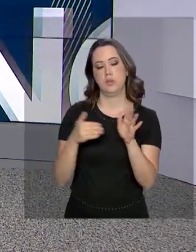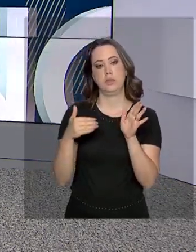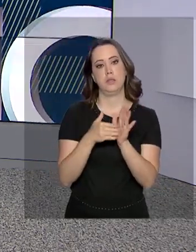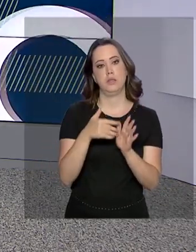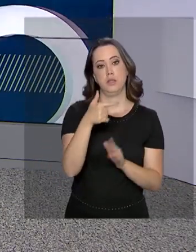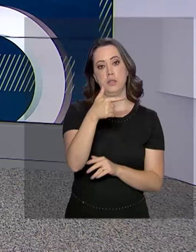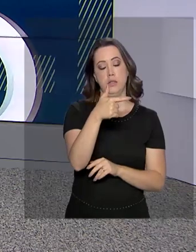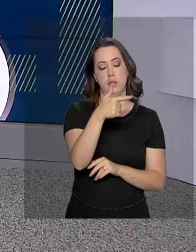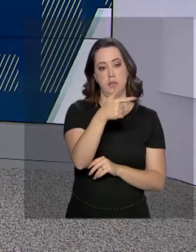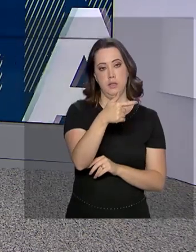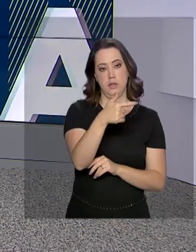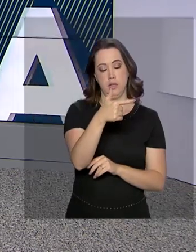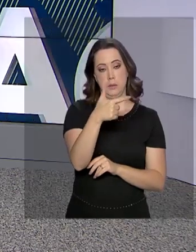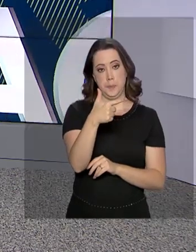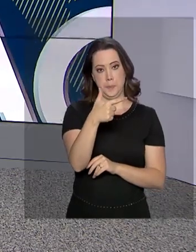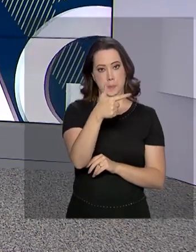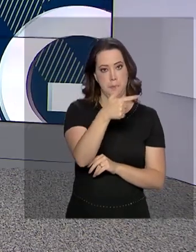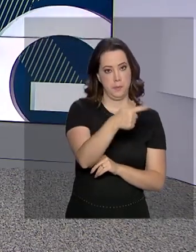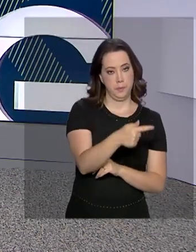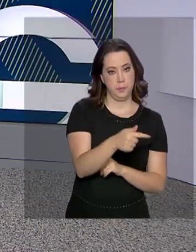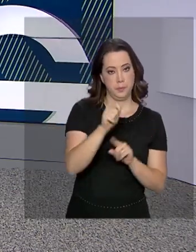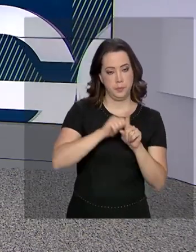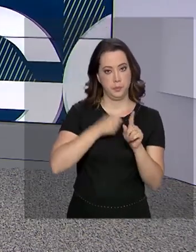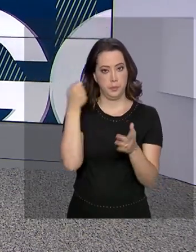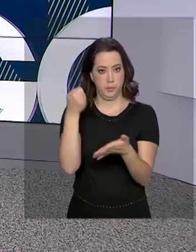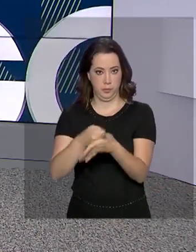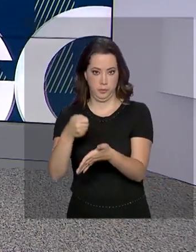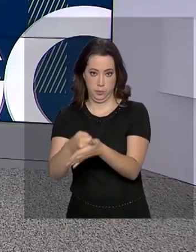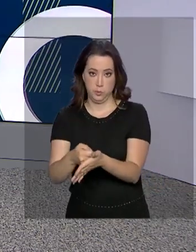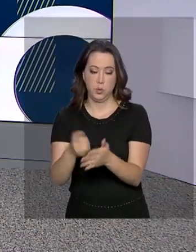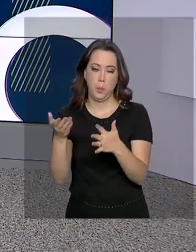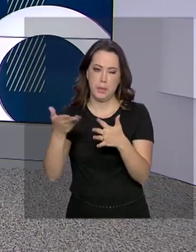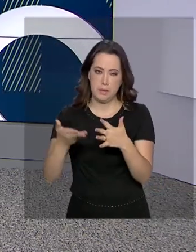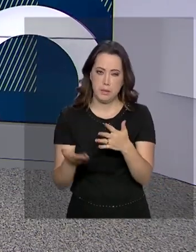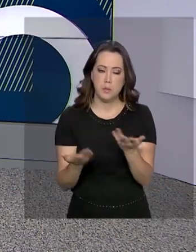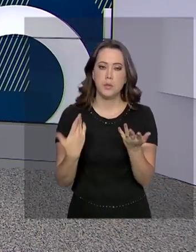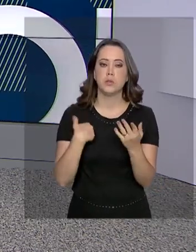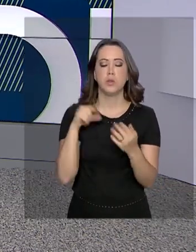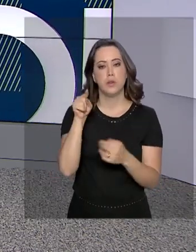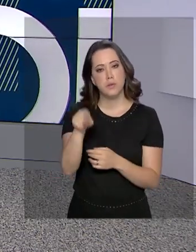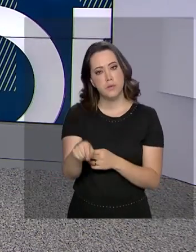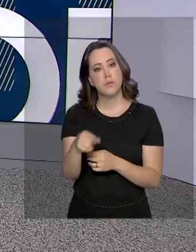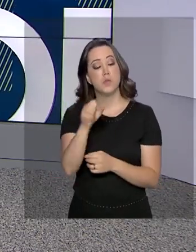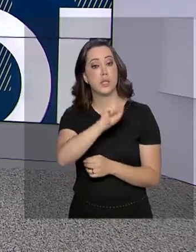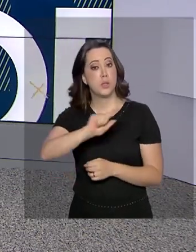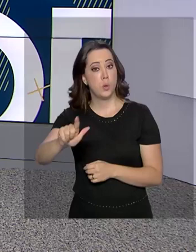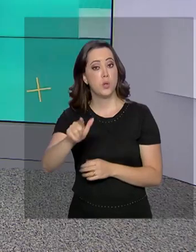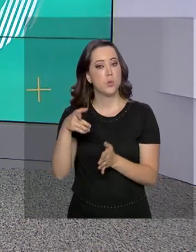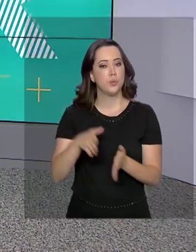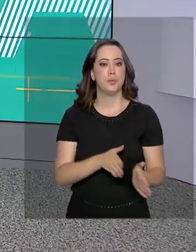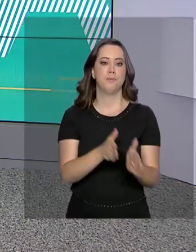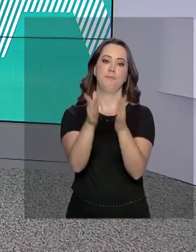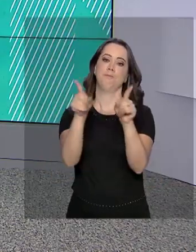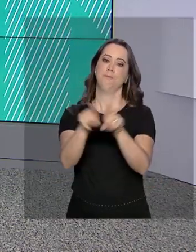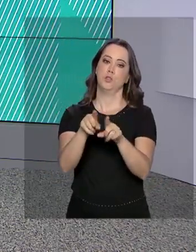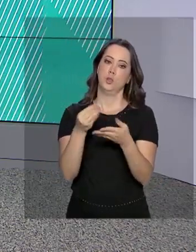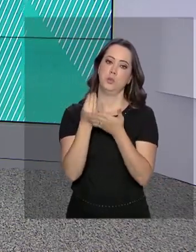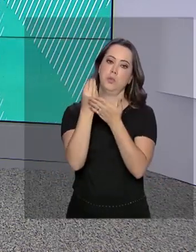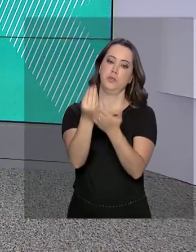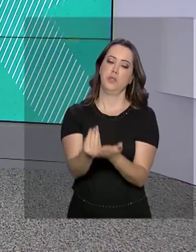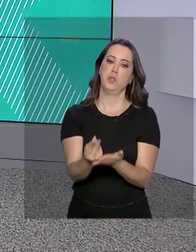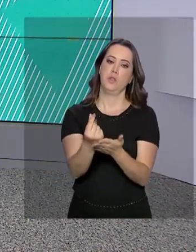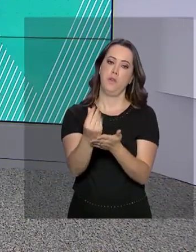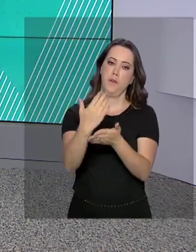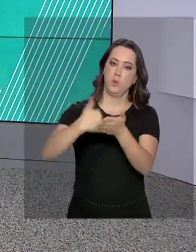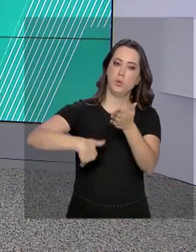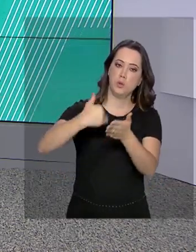72 meses para pagar. As novas condições fazem parte da campanha Você no Azul na Estrada, que também oferece descontos